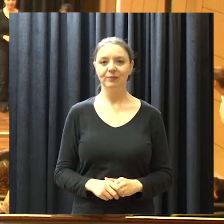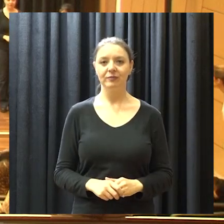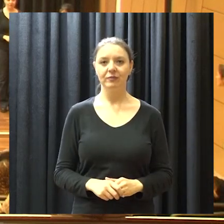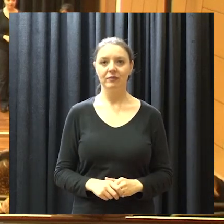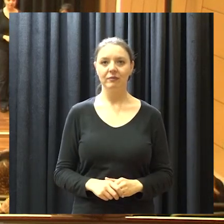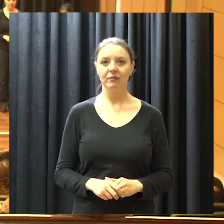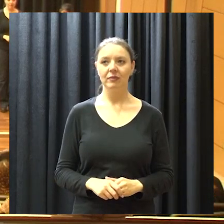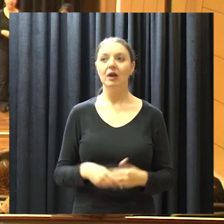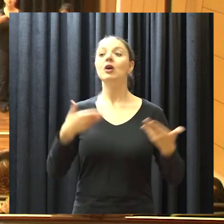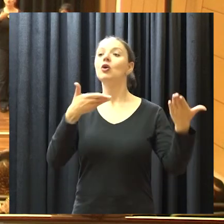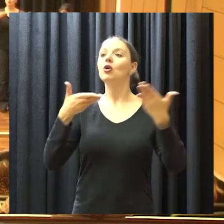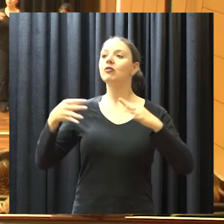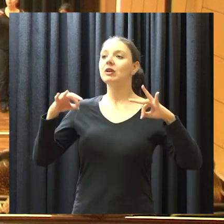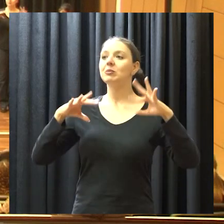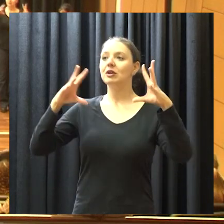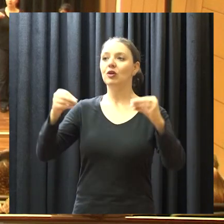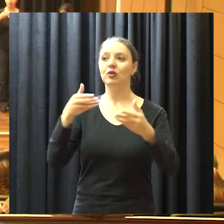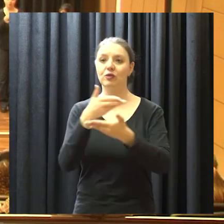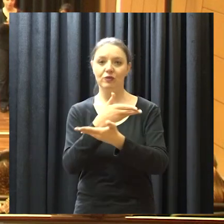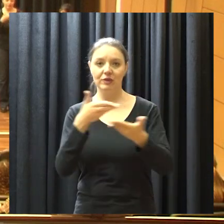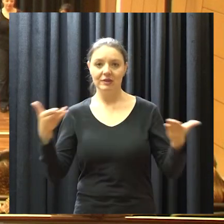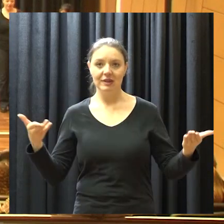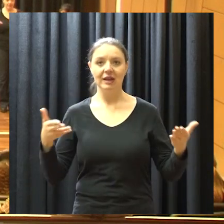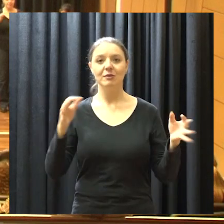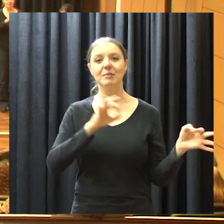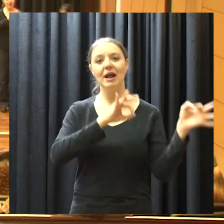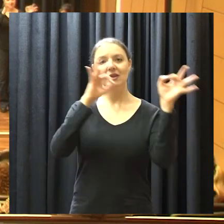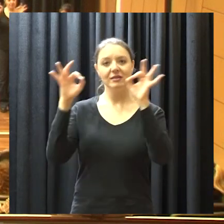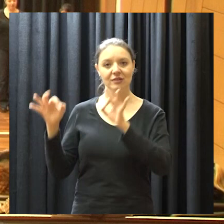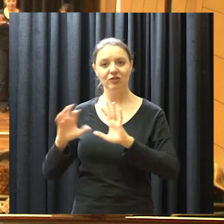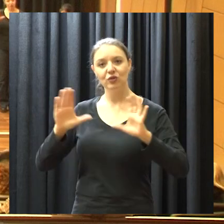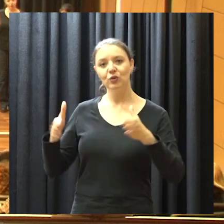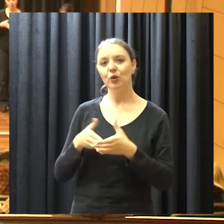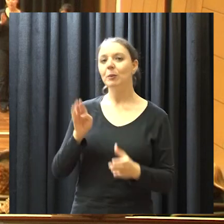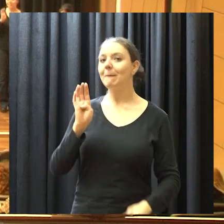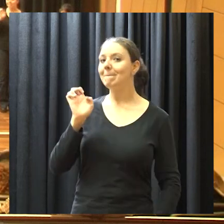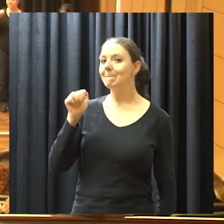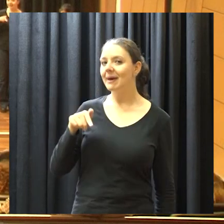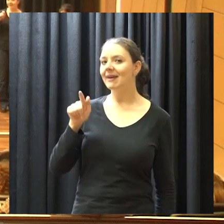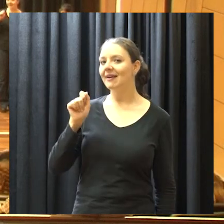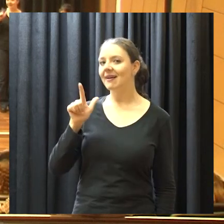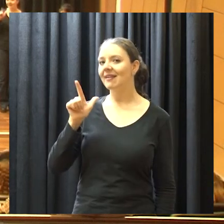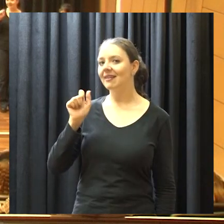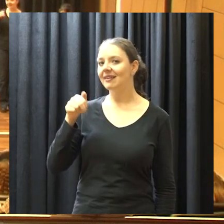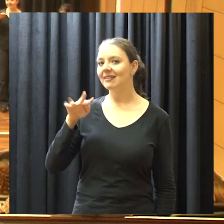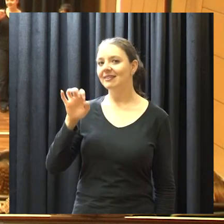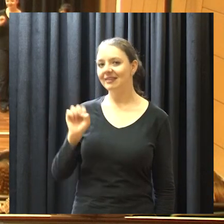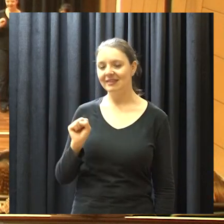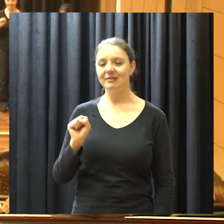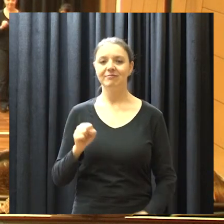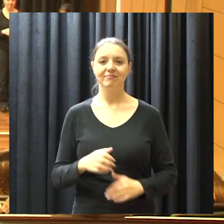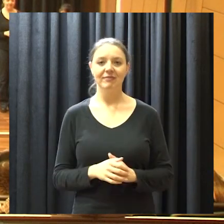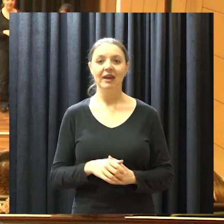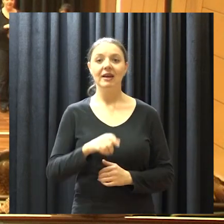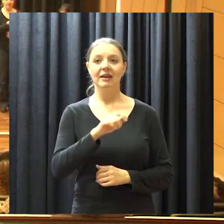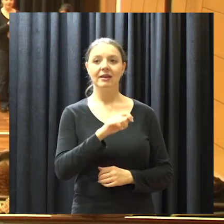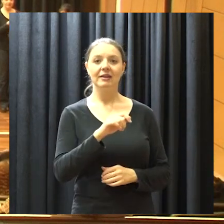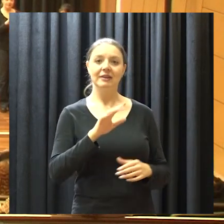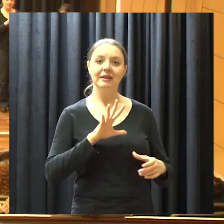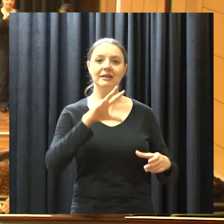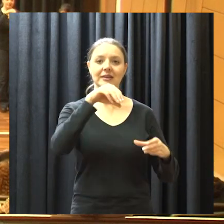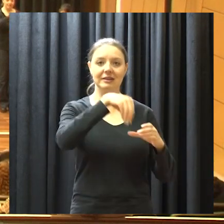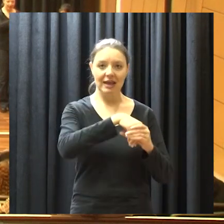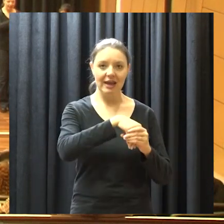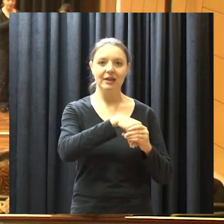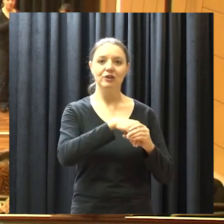Convidamos a todas as pessoas presentes para a apresentação artística do Grupo Bengalantes Companhia de Dança, diretamente da Associação Catarinense